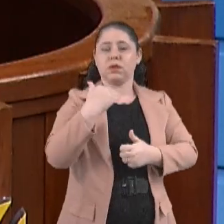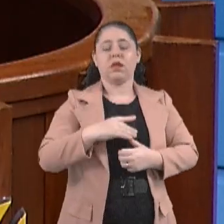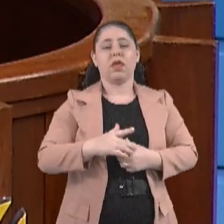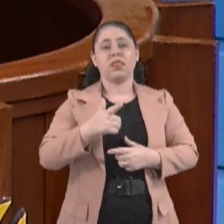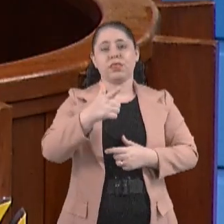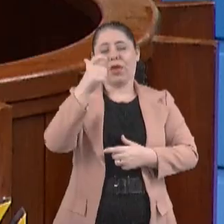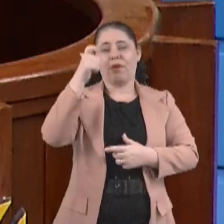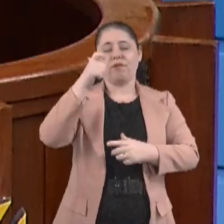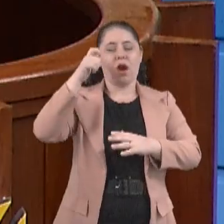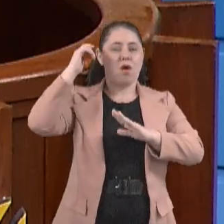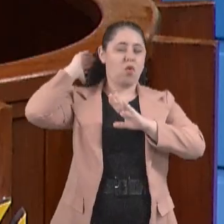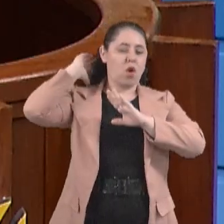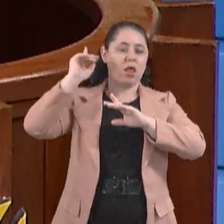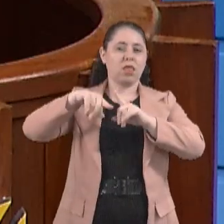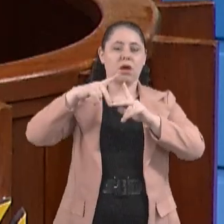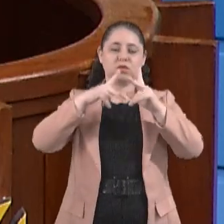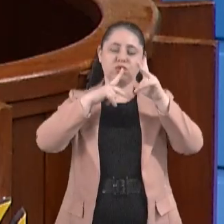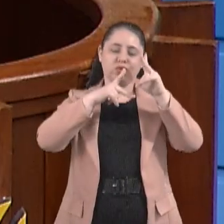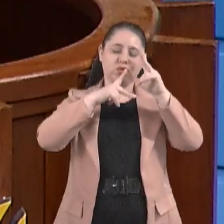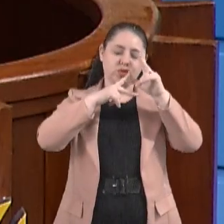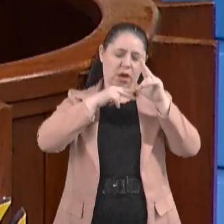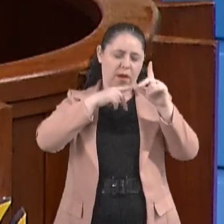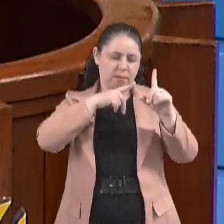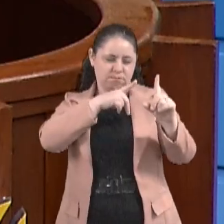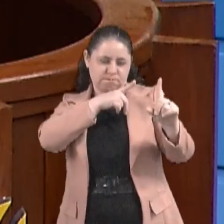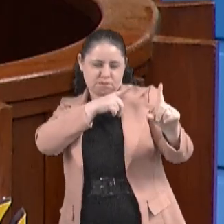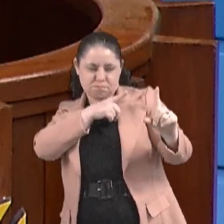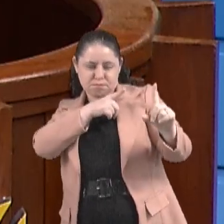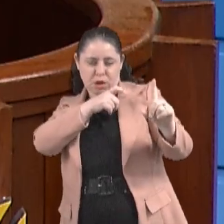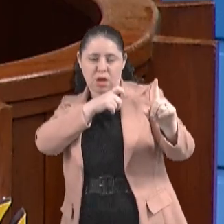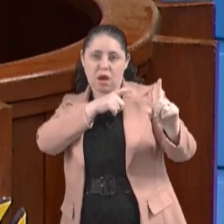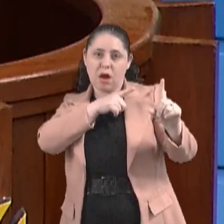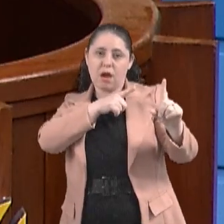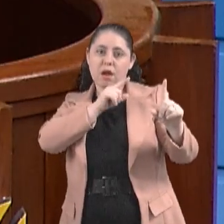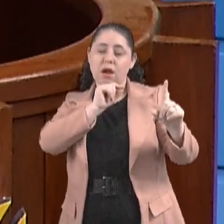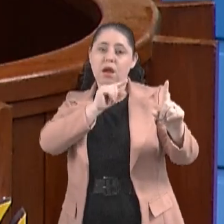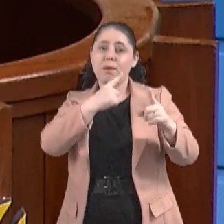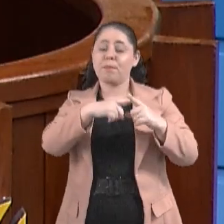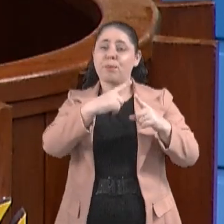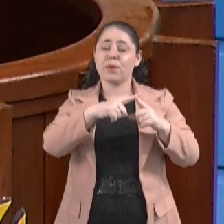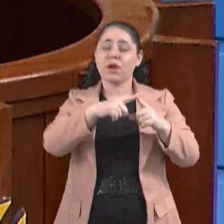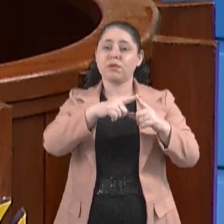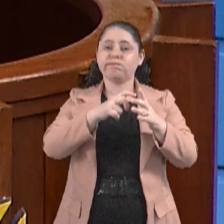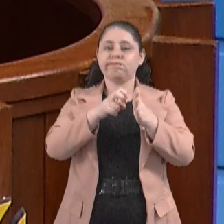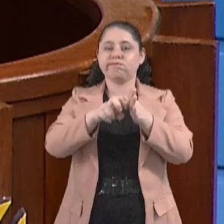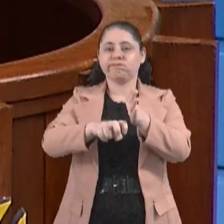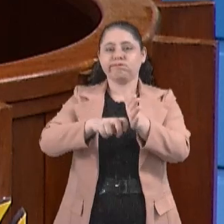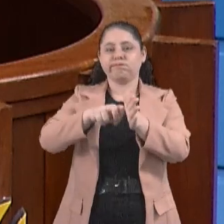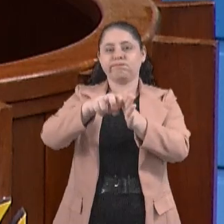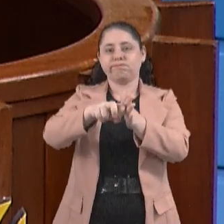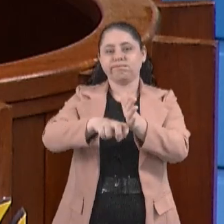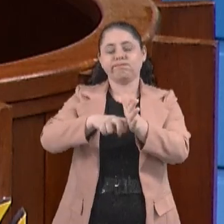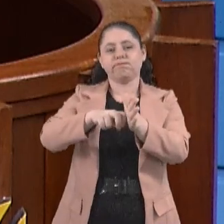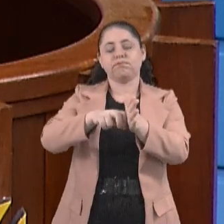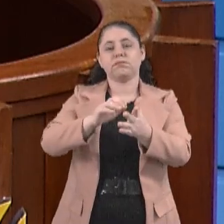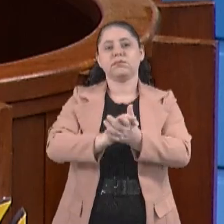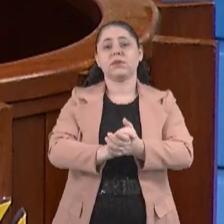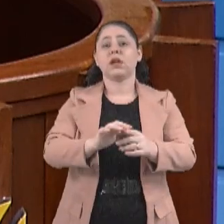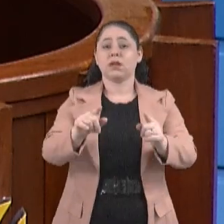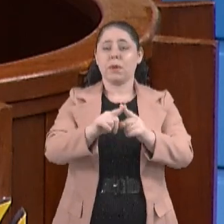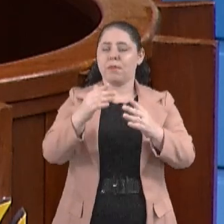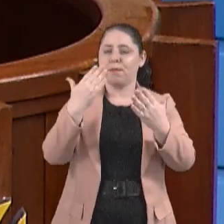tiro nas costas enquanto dormia. Em decorrência disso, ficou paraplégica, além de